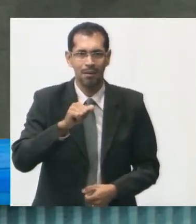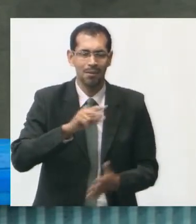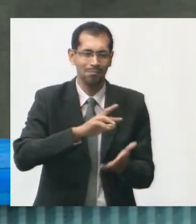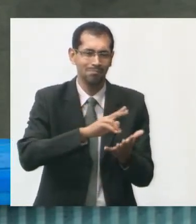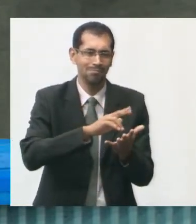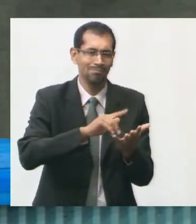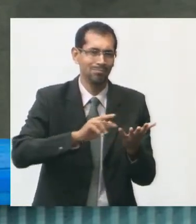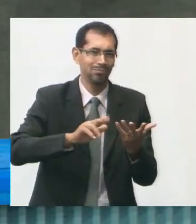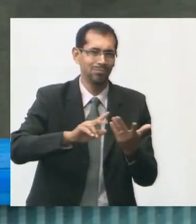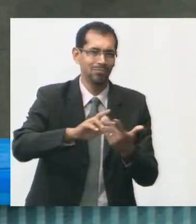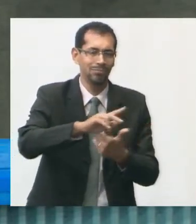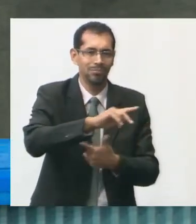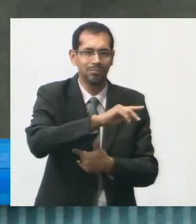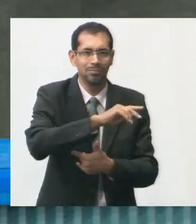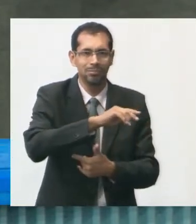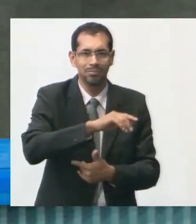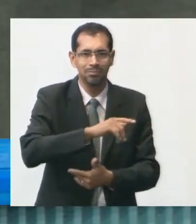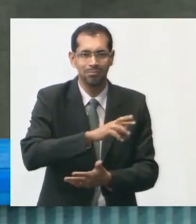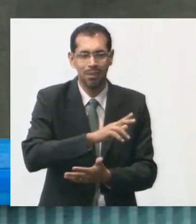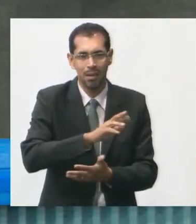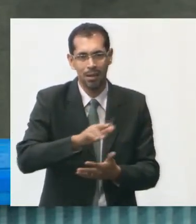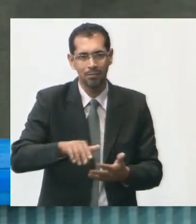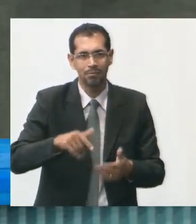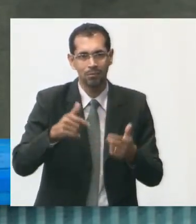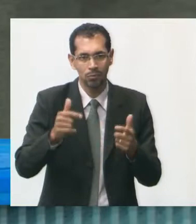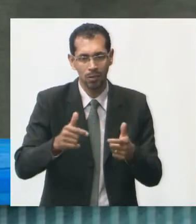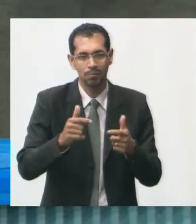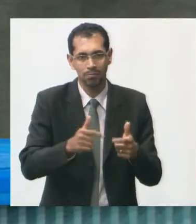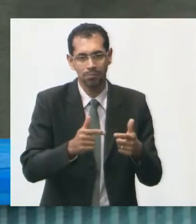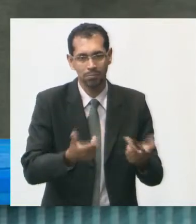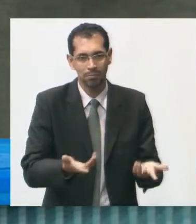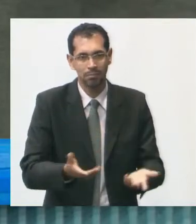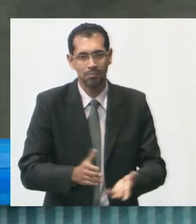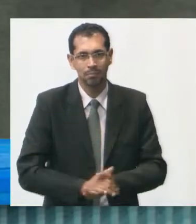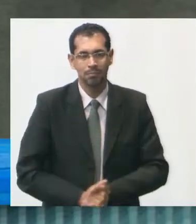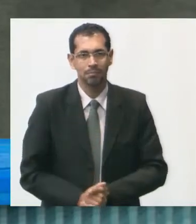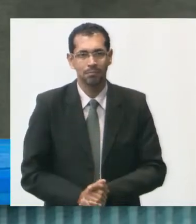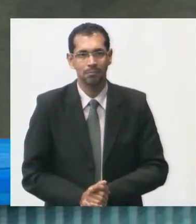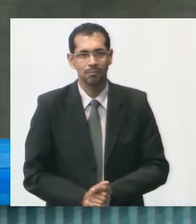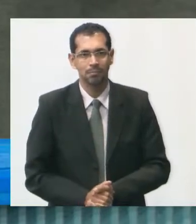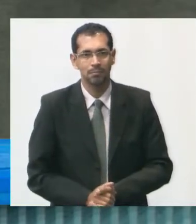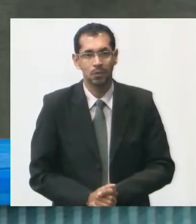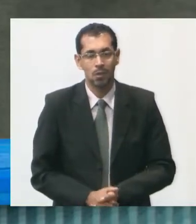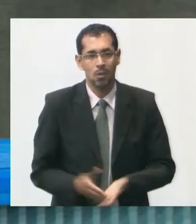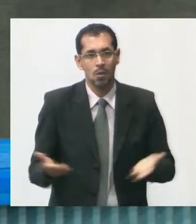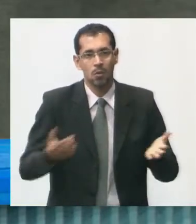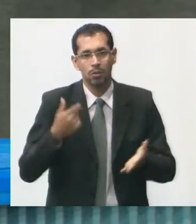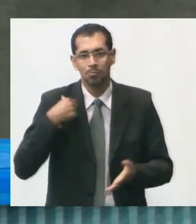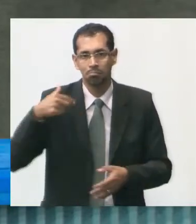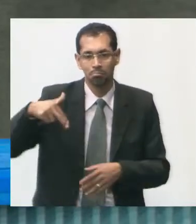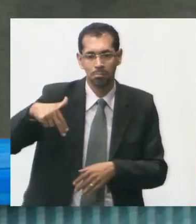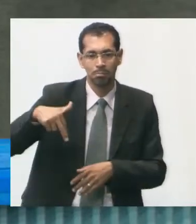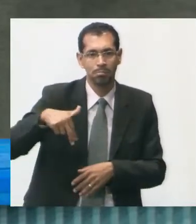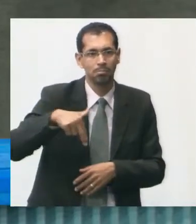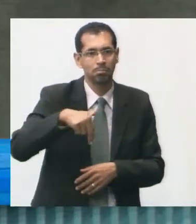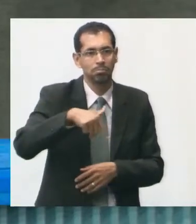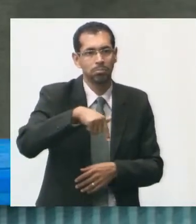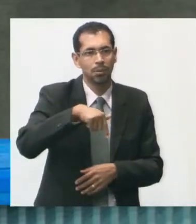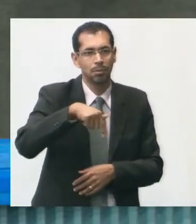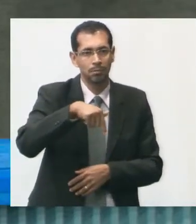São Cristóvão, Tabuazeiro. A gente hoje anda na comunidade, sobe